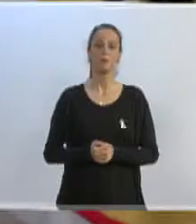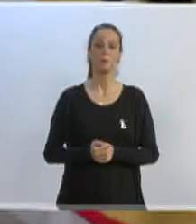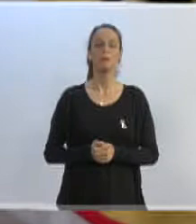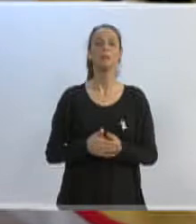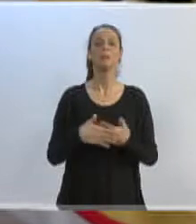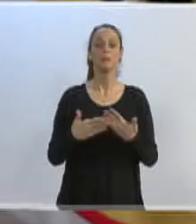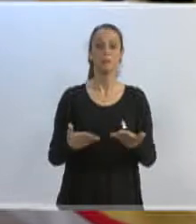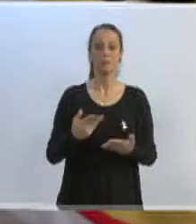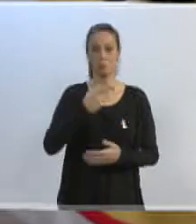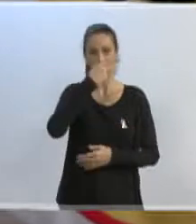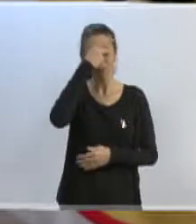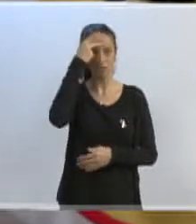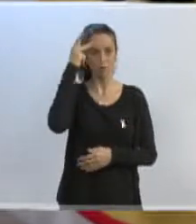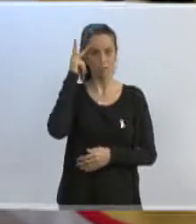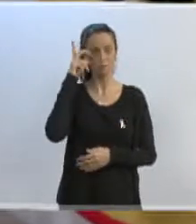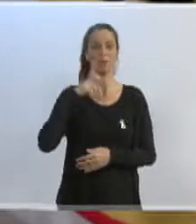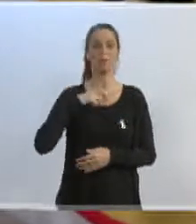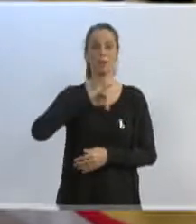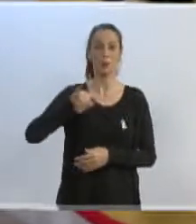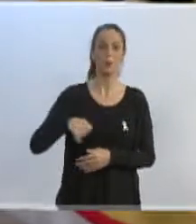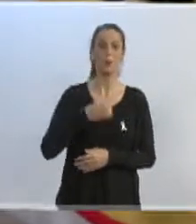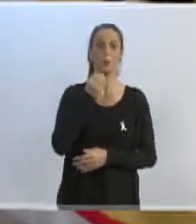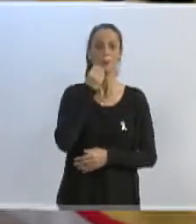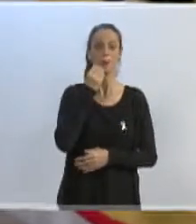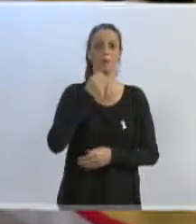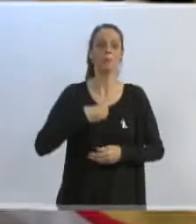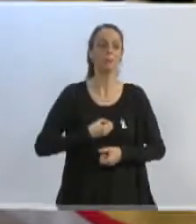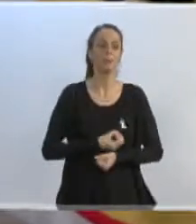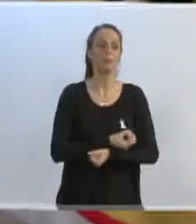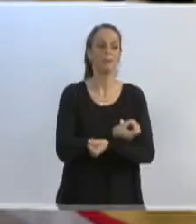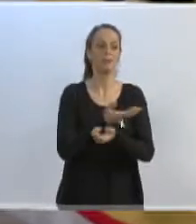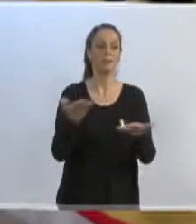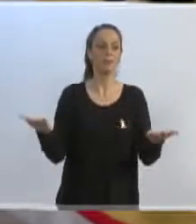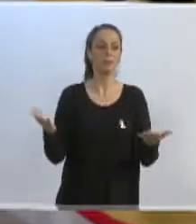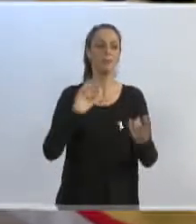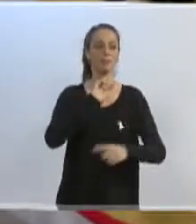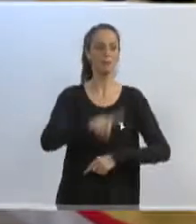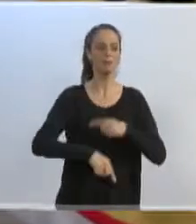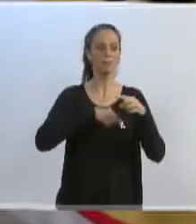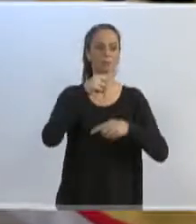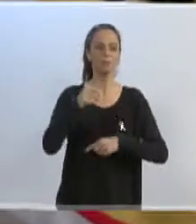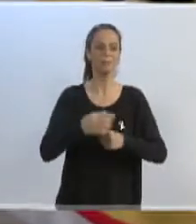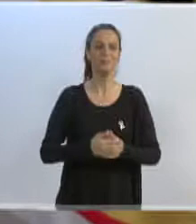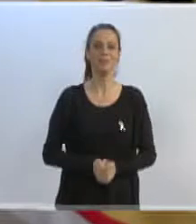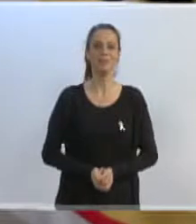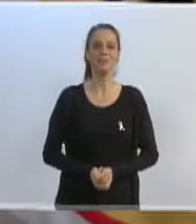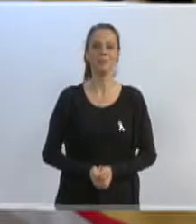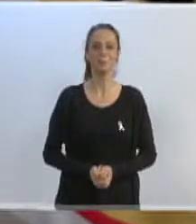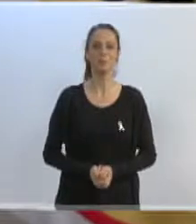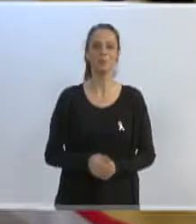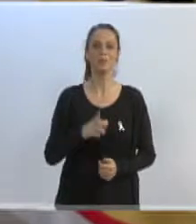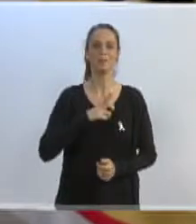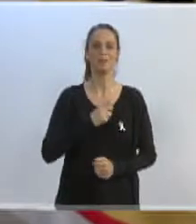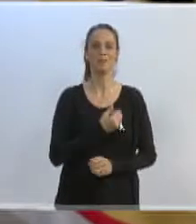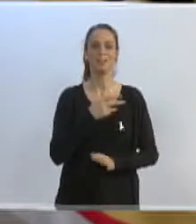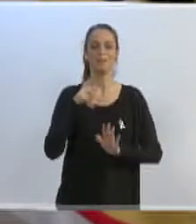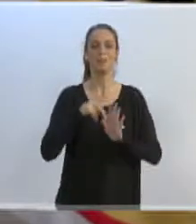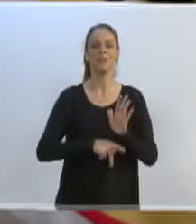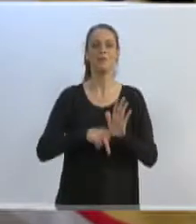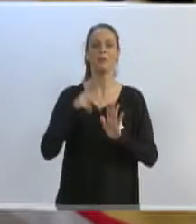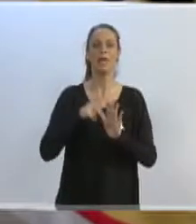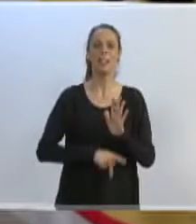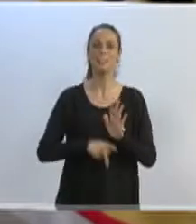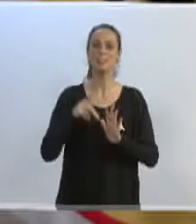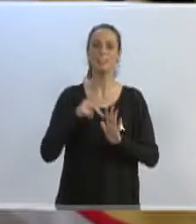pessoas, com a oportunidade que o vereador Beck está dando, elas conseguem se superar. E quero dizer que tem alguns projetos também, de